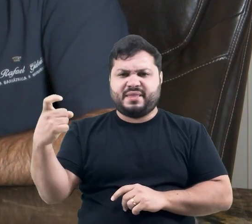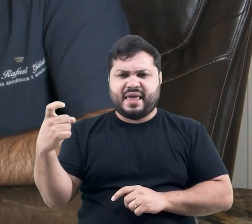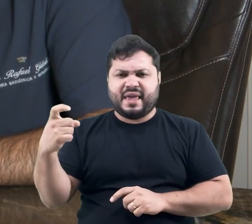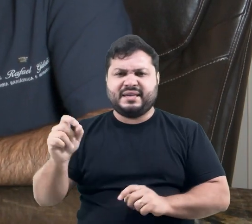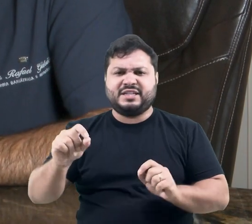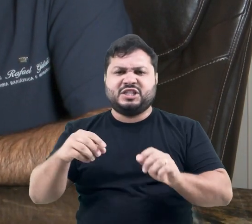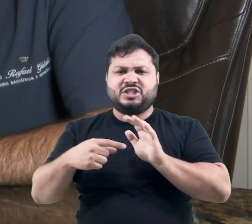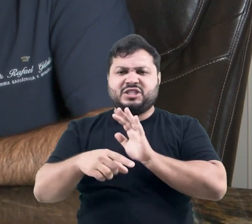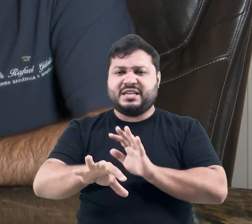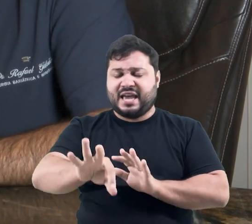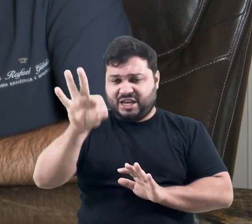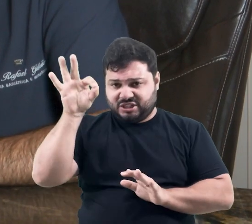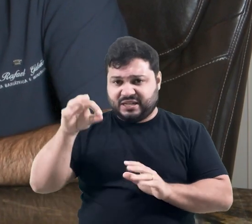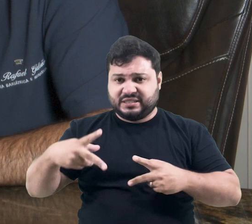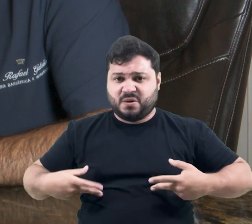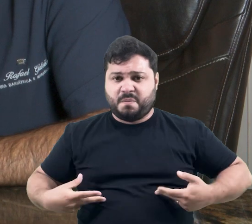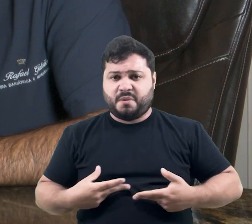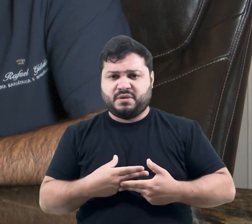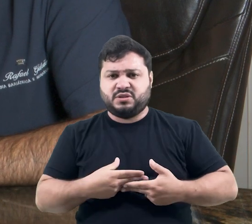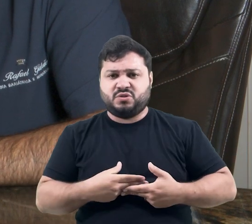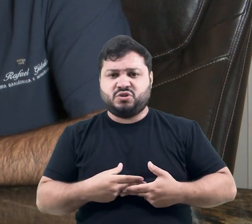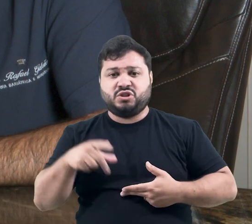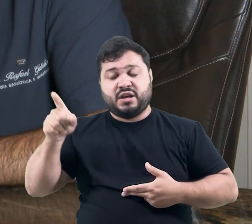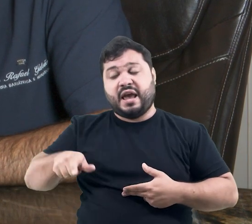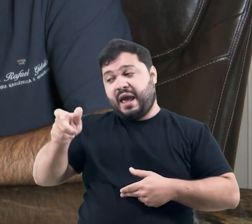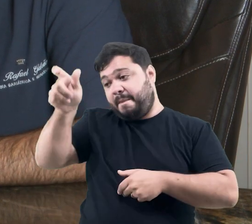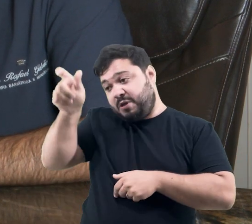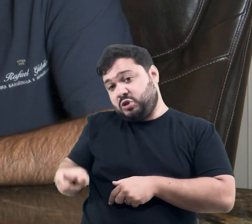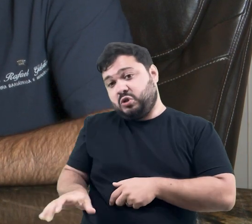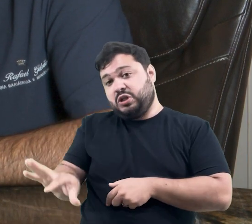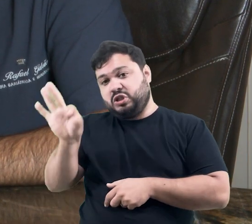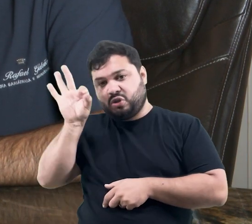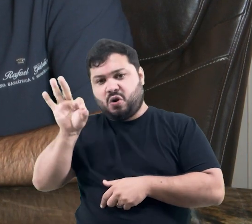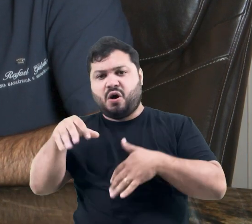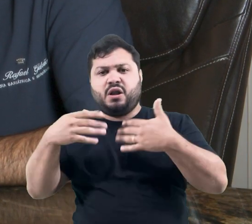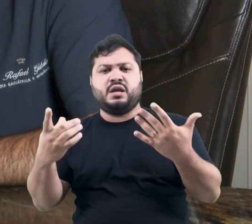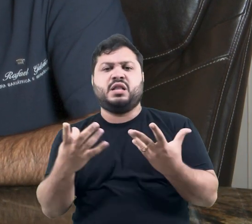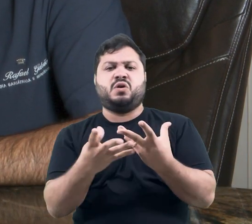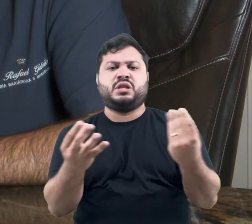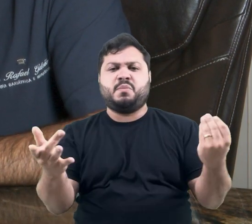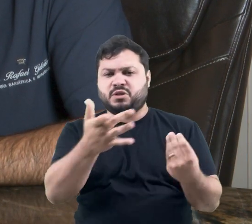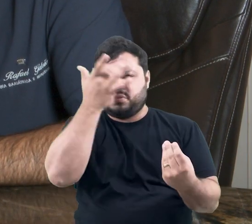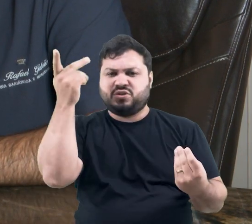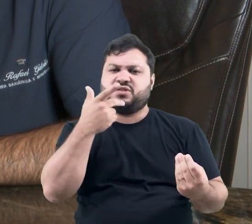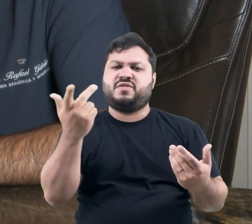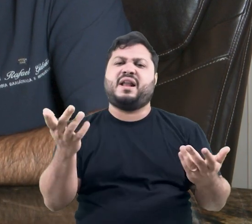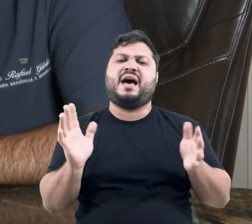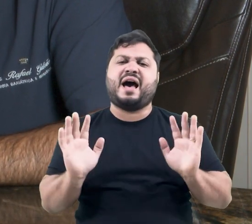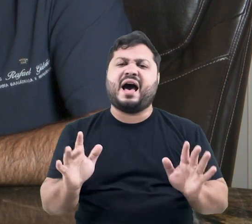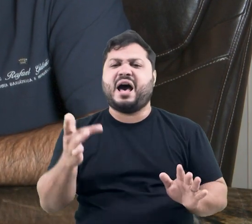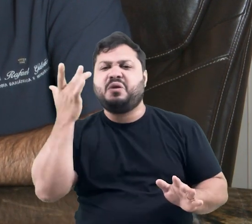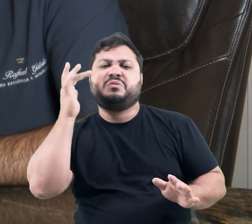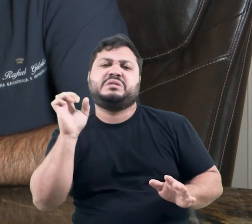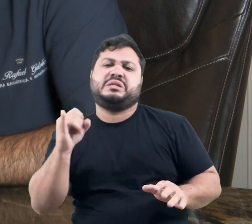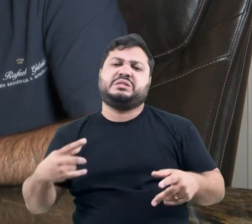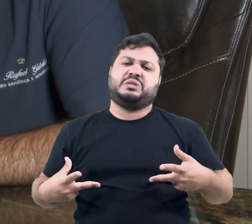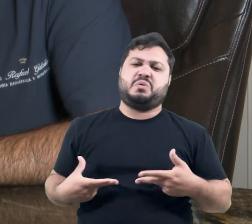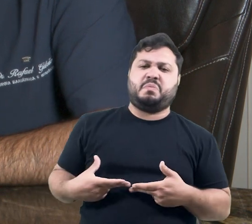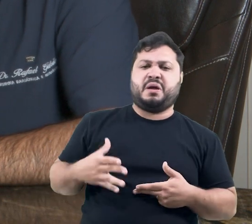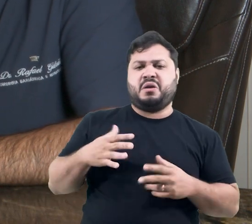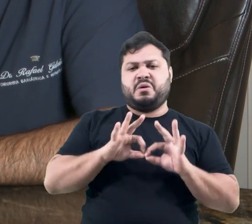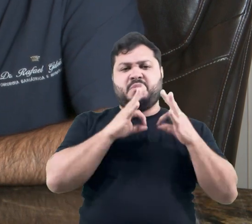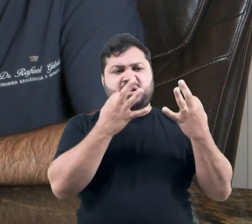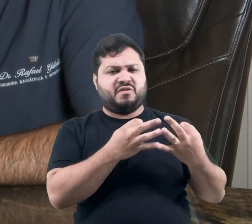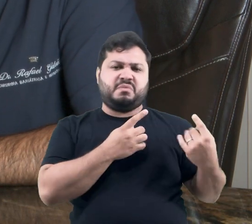ideia de que a indicação de uma cirurgia ela é dada pelo paciente. Então, tem muitos pacientes que chegam aqui, doutor, não sei se eu